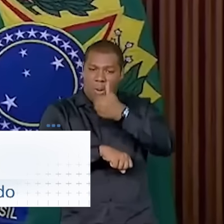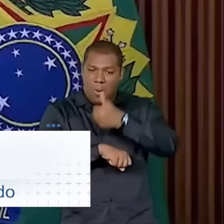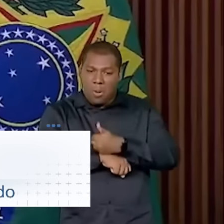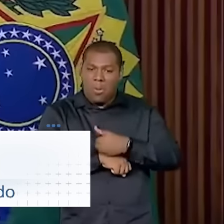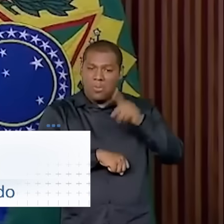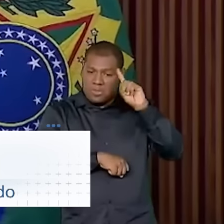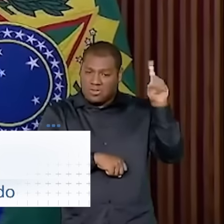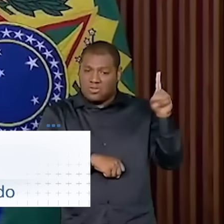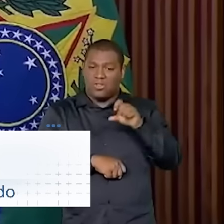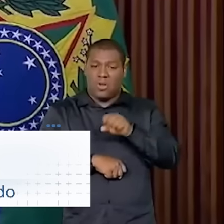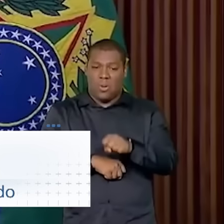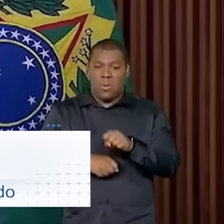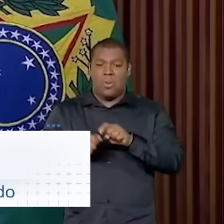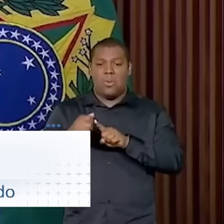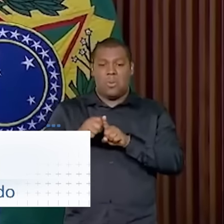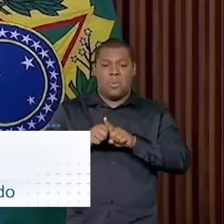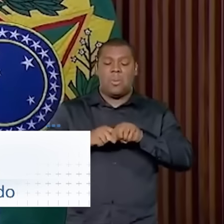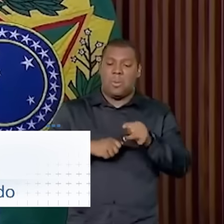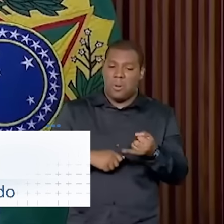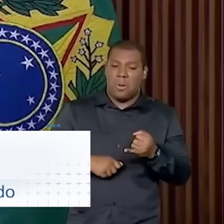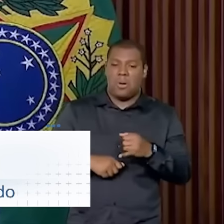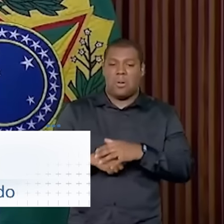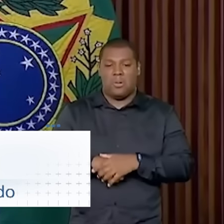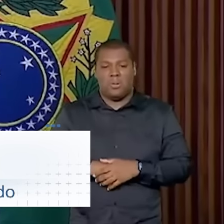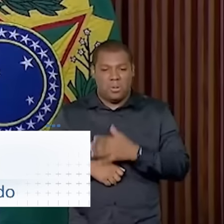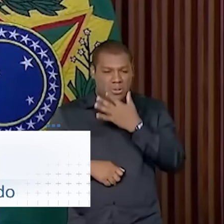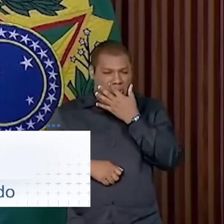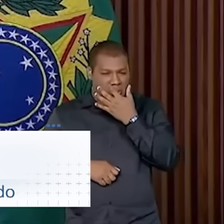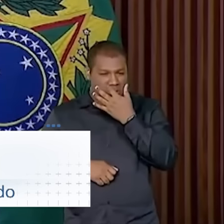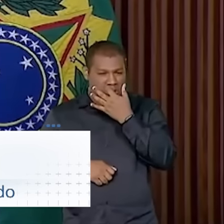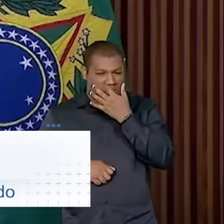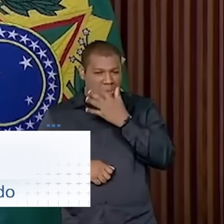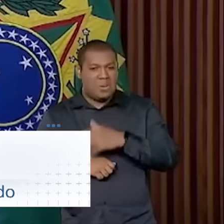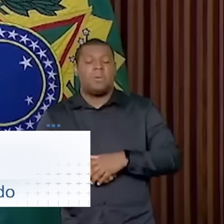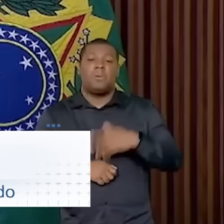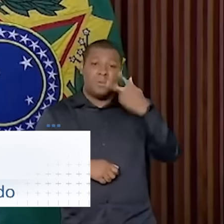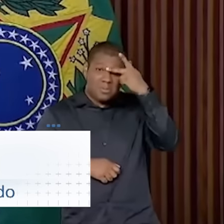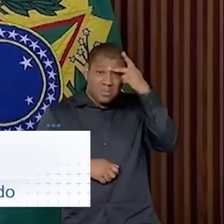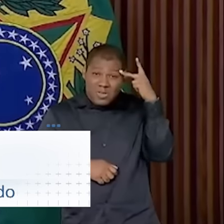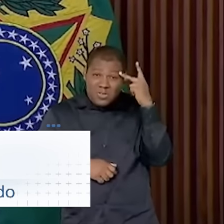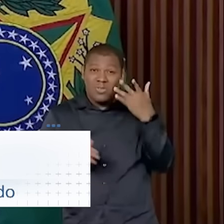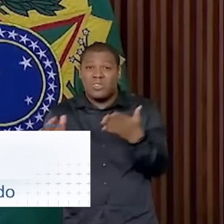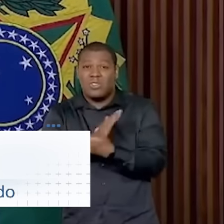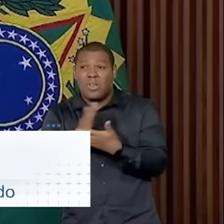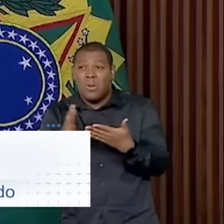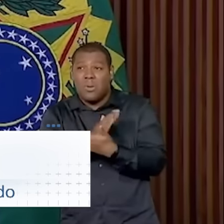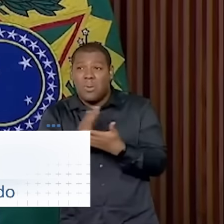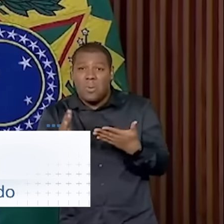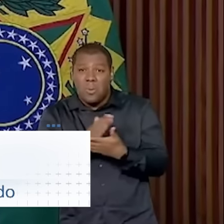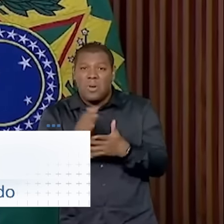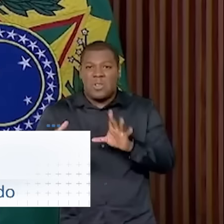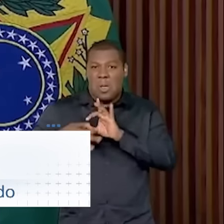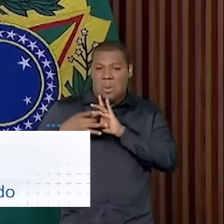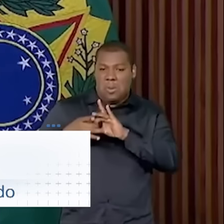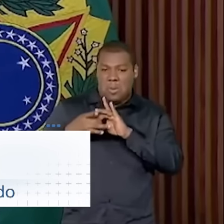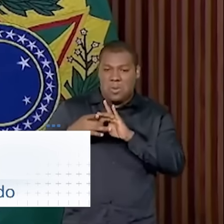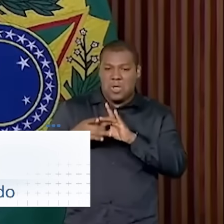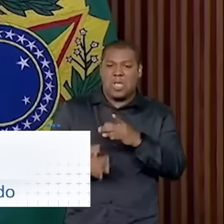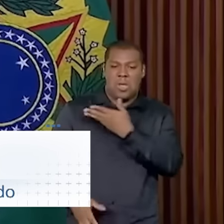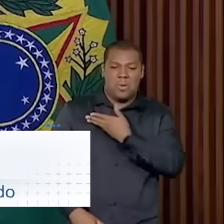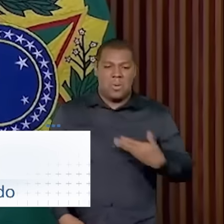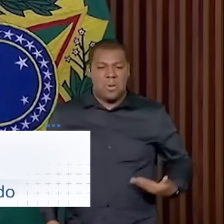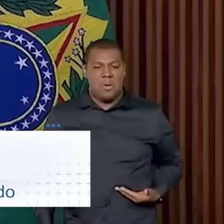mês de dezembro. Hoje a gente tem clareza por depoimentos de gente que fazia parte do governo dele, ou